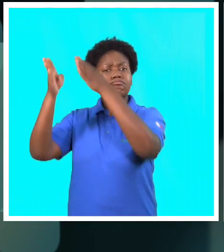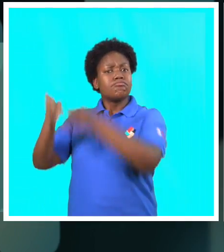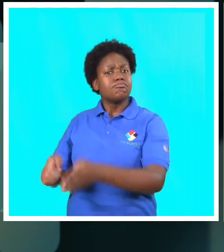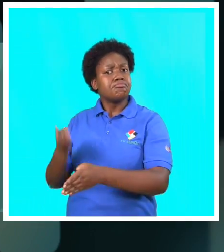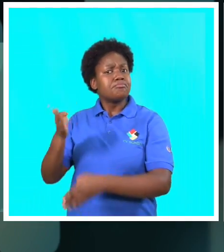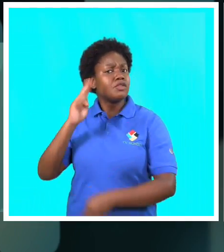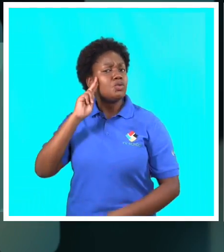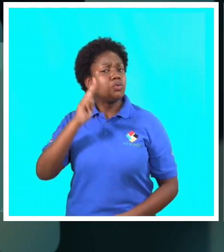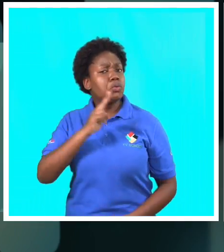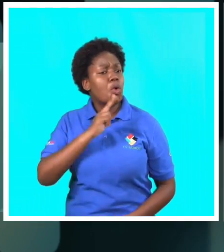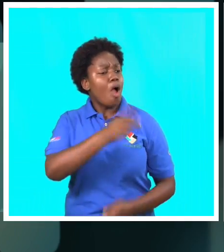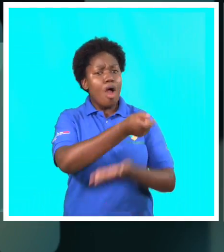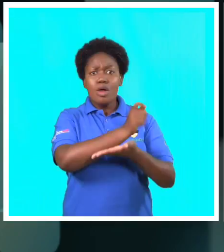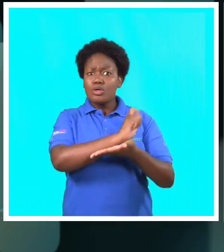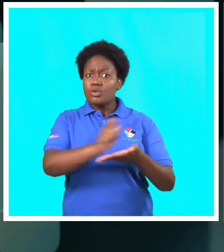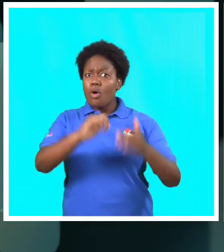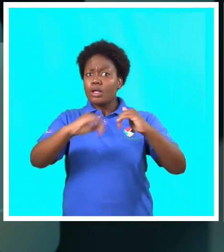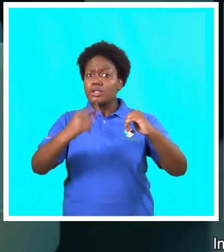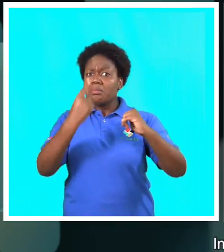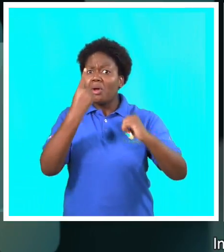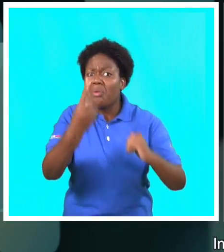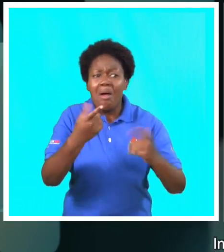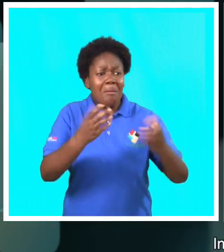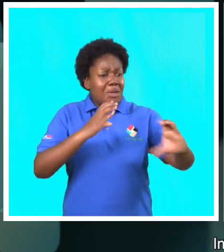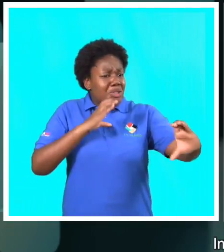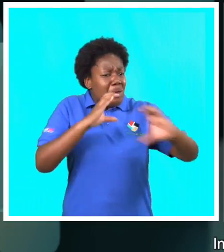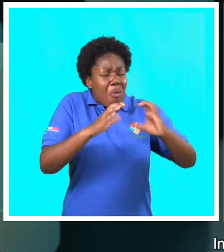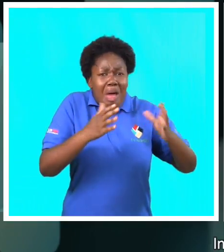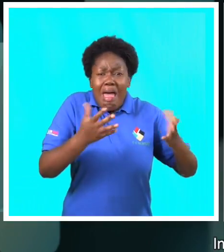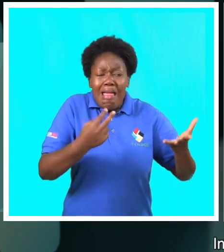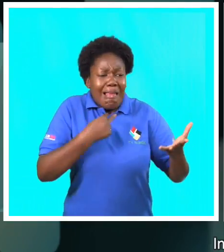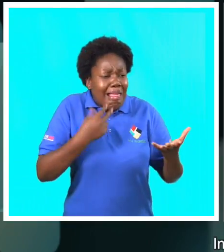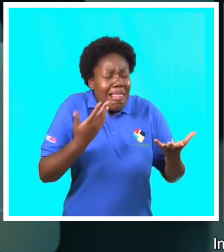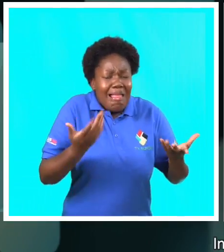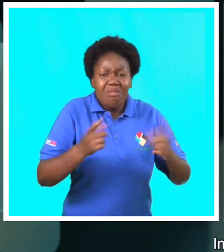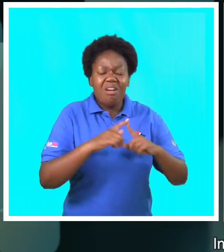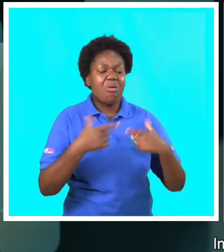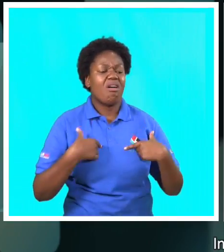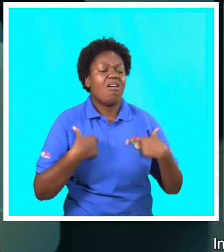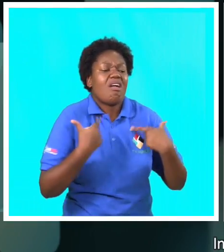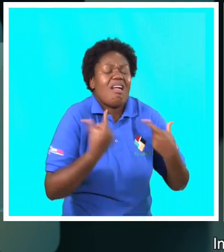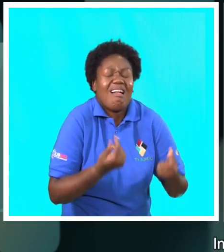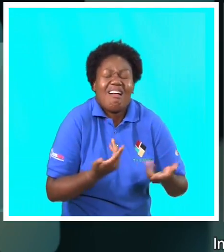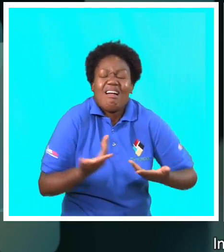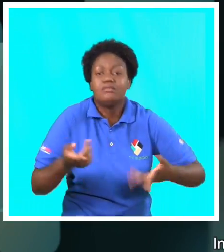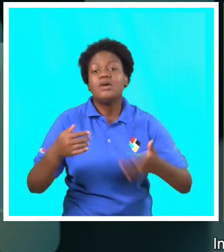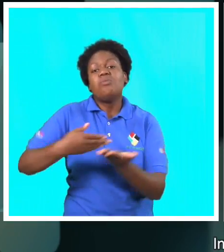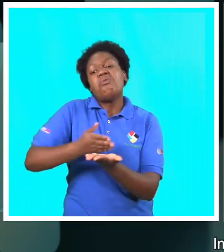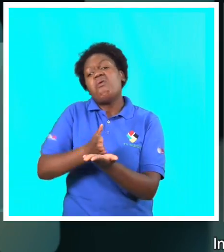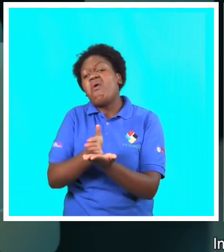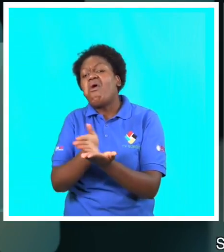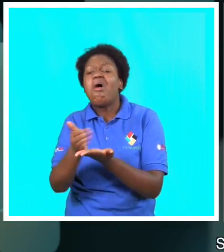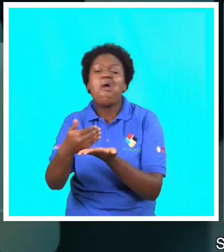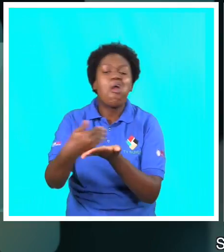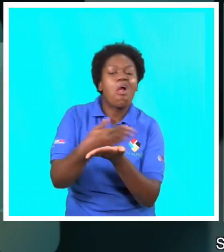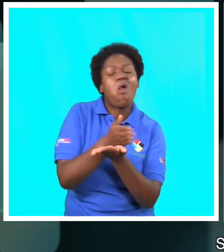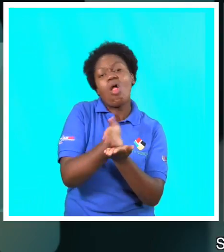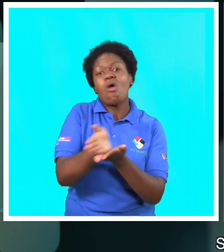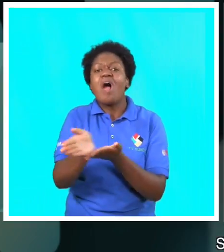Vive no bairro T3. Interrompeu a escola devido a problemas de comunicação.